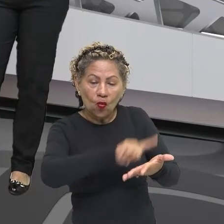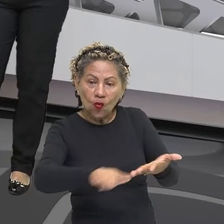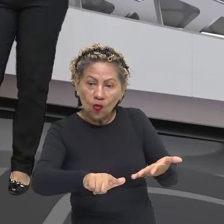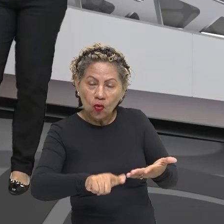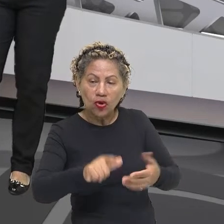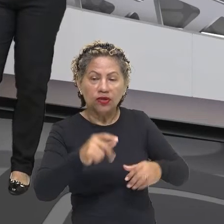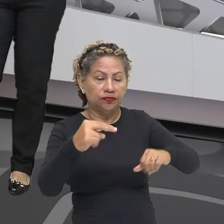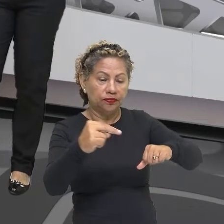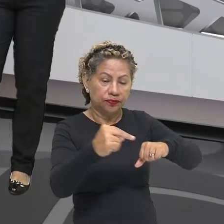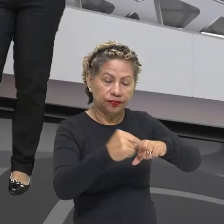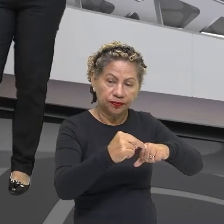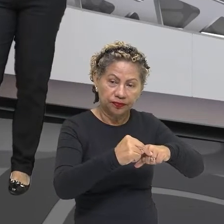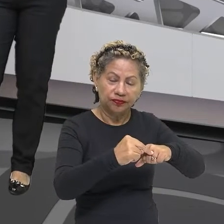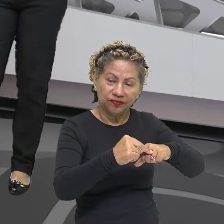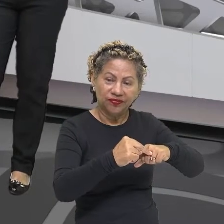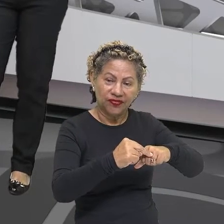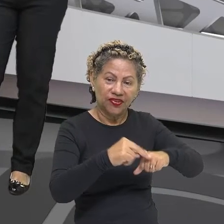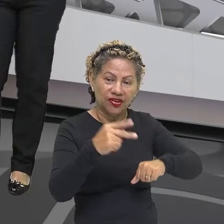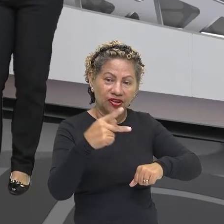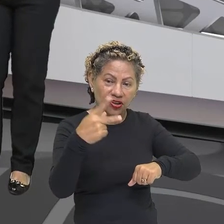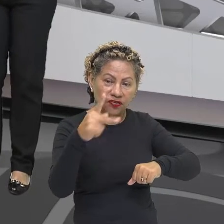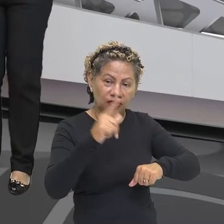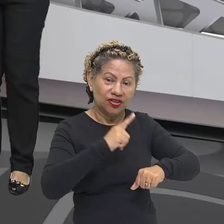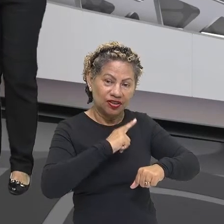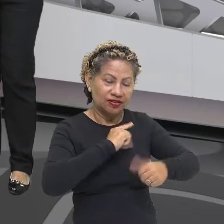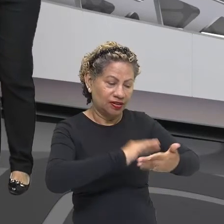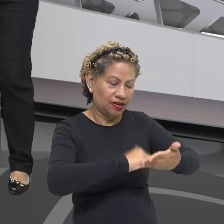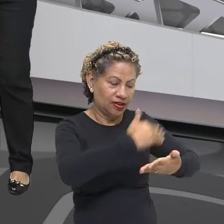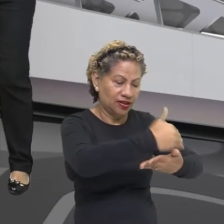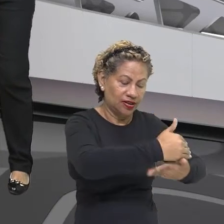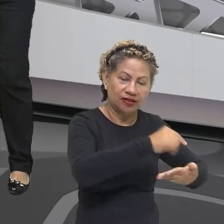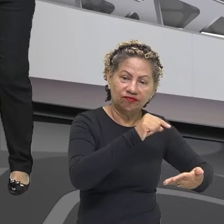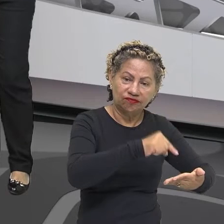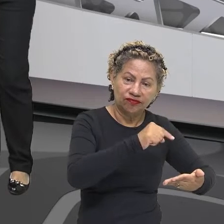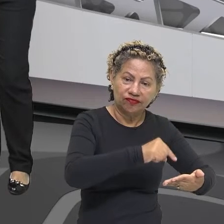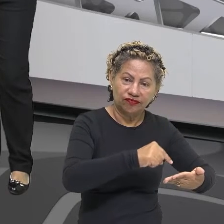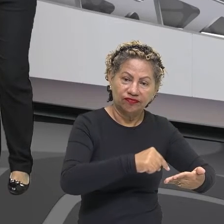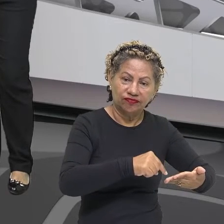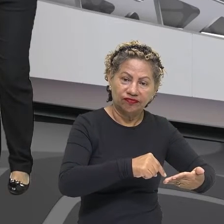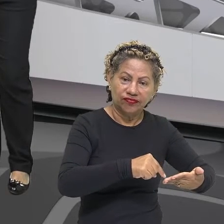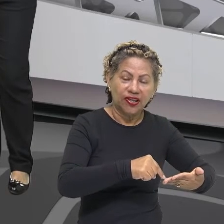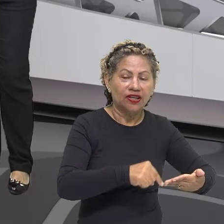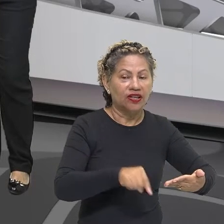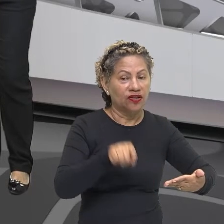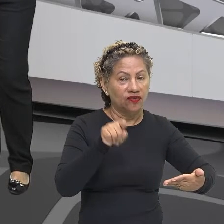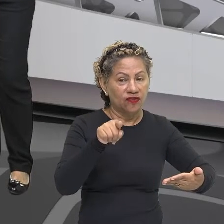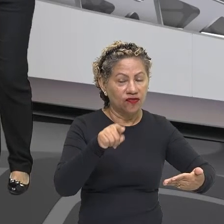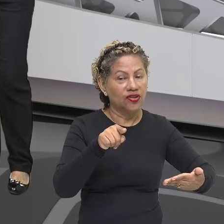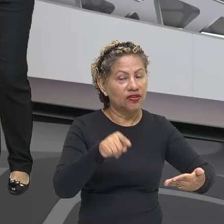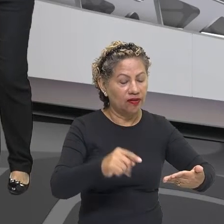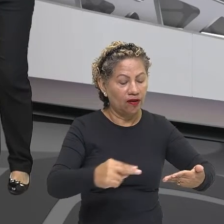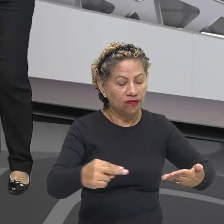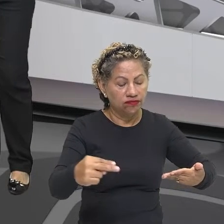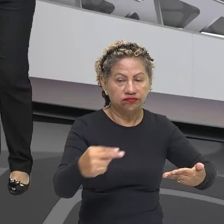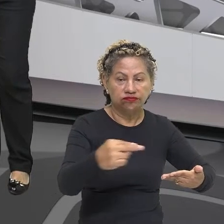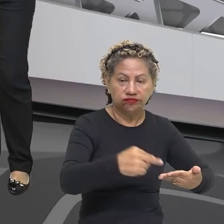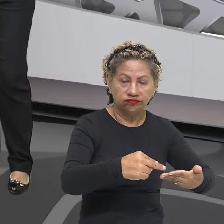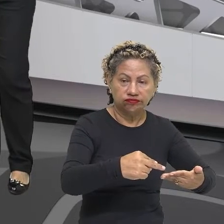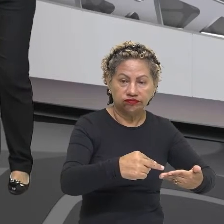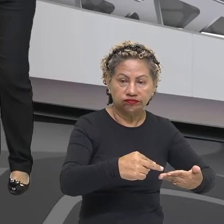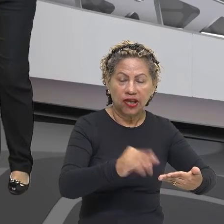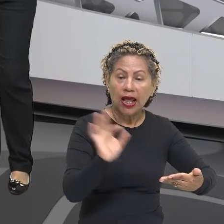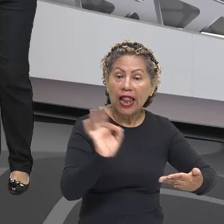quer fazer uma varredura nos arquivos? E aí você vai ter que dizer sim. Por quê? Porque o